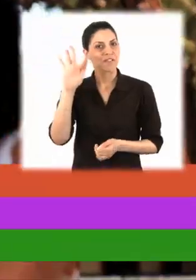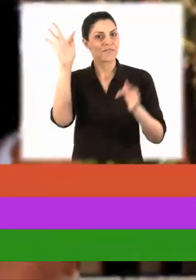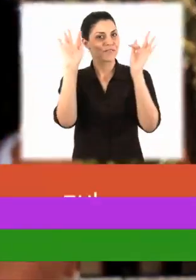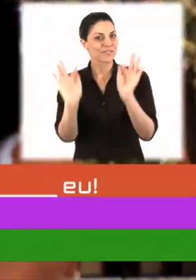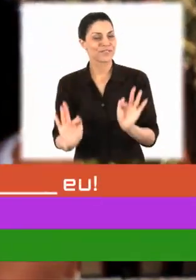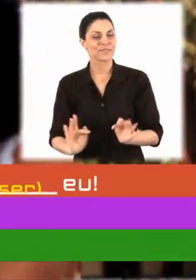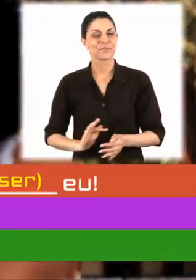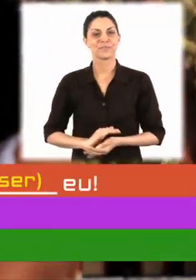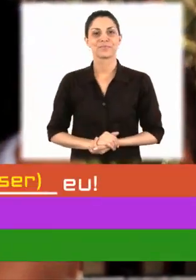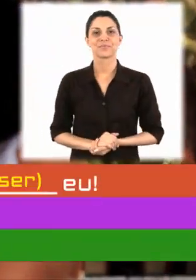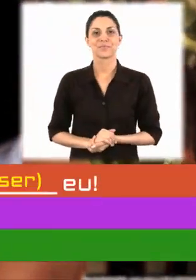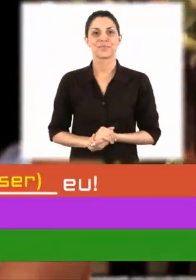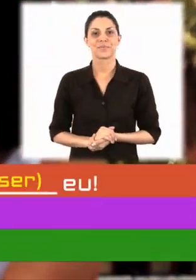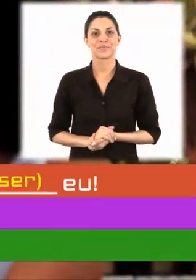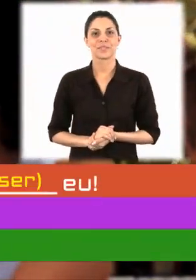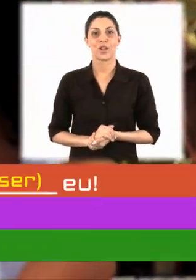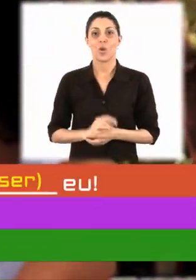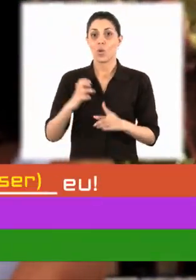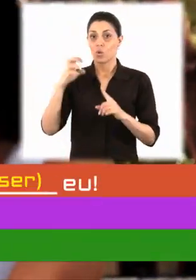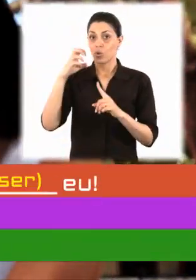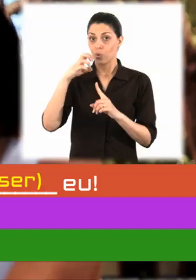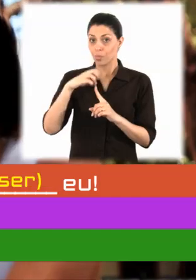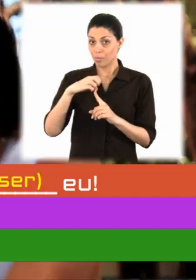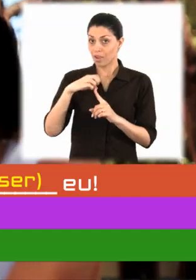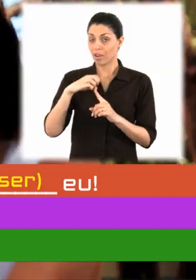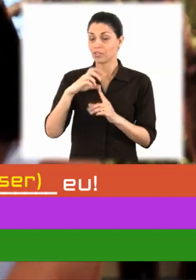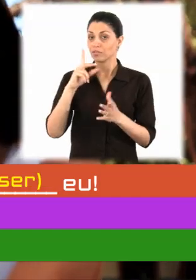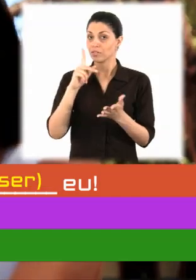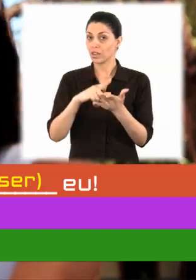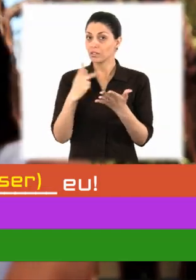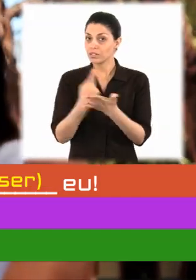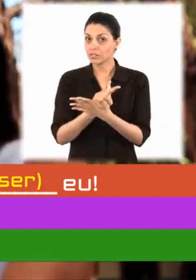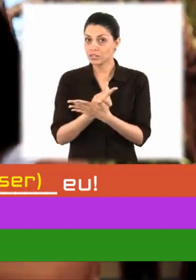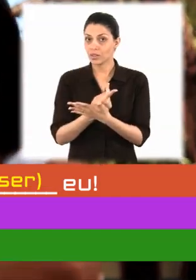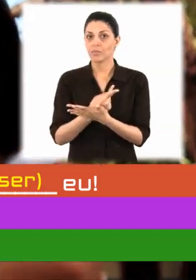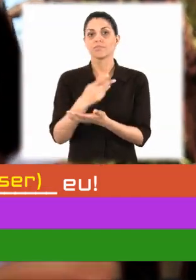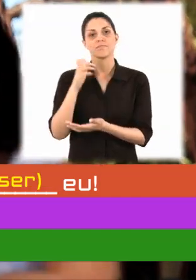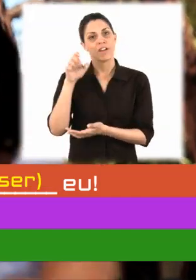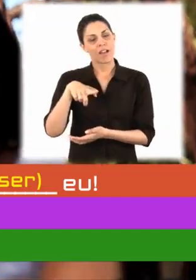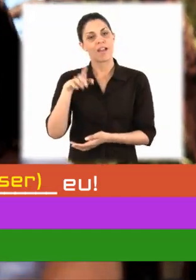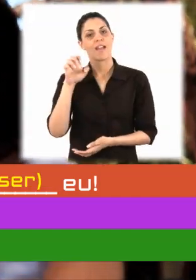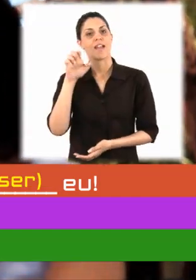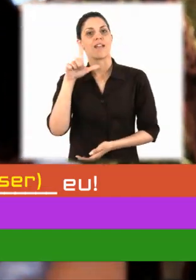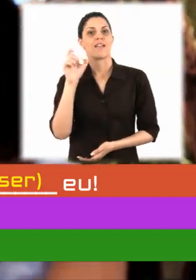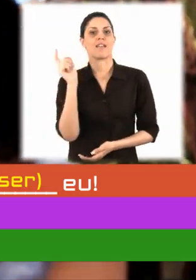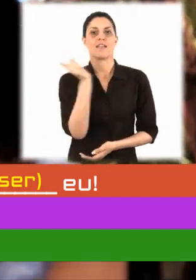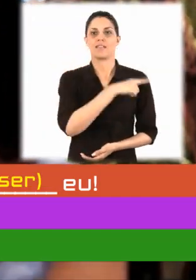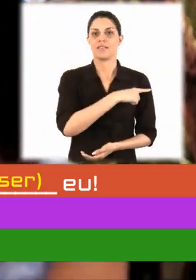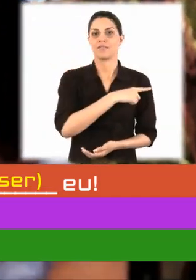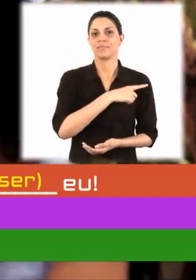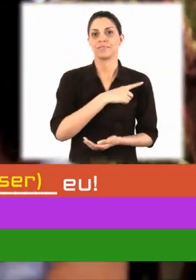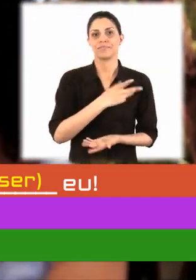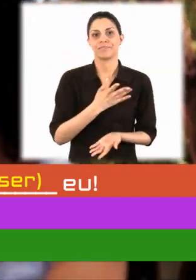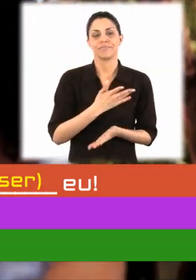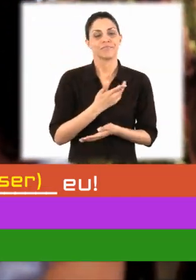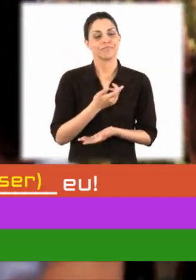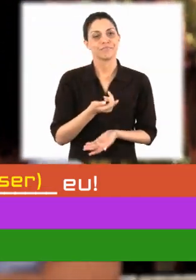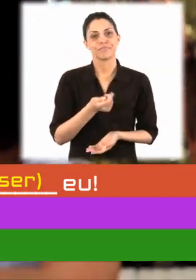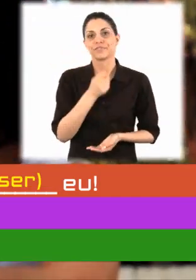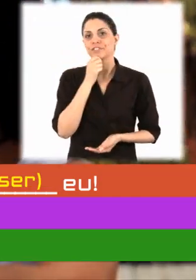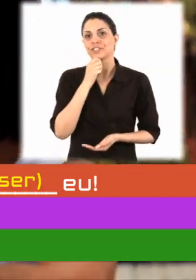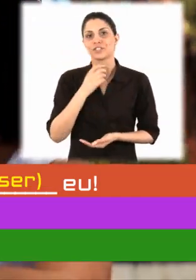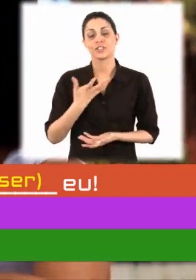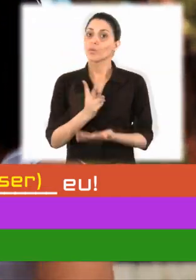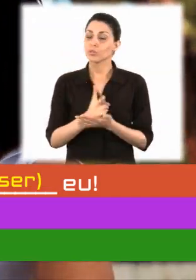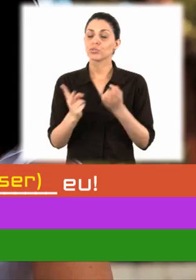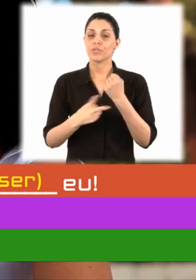que... Culpado dessa situação, eu, sempre sem jeito.